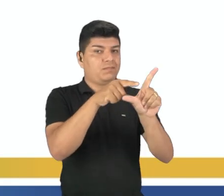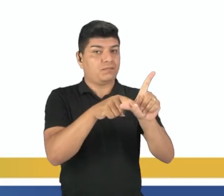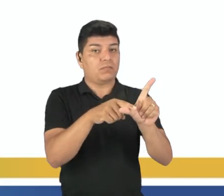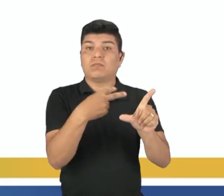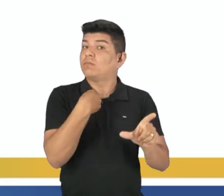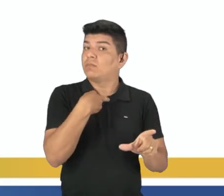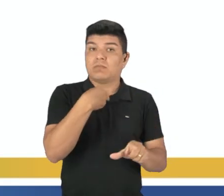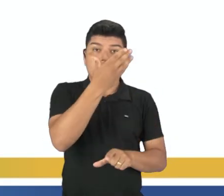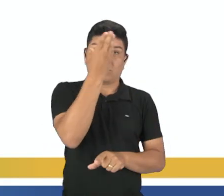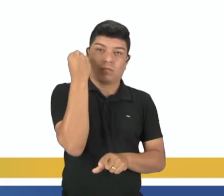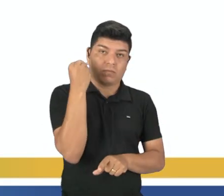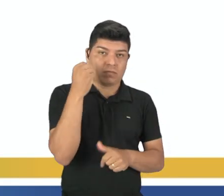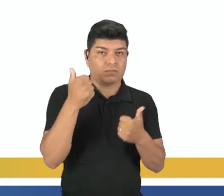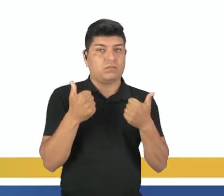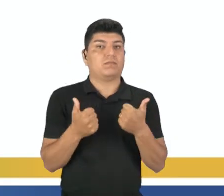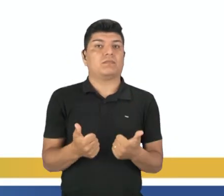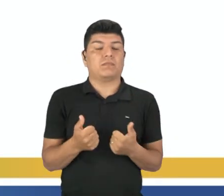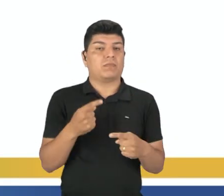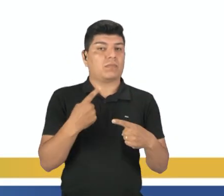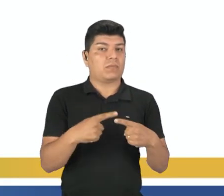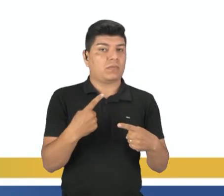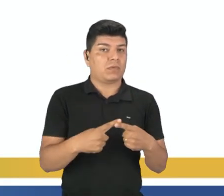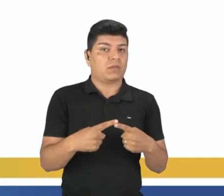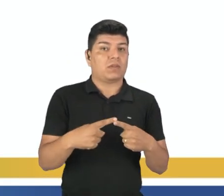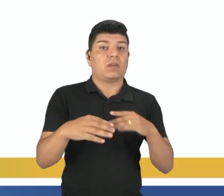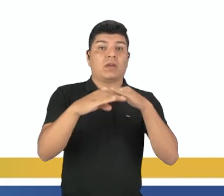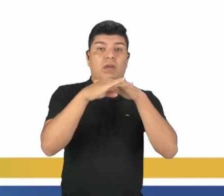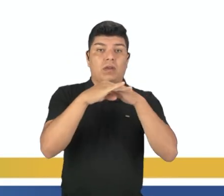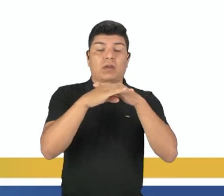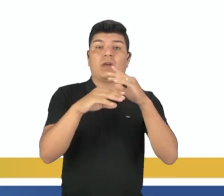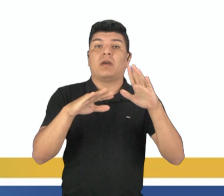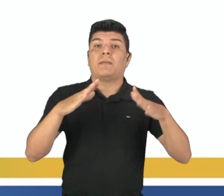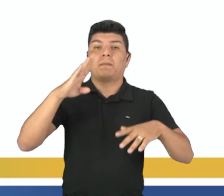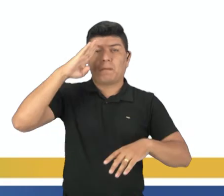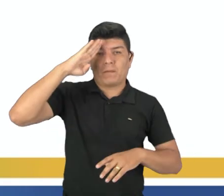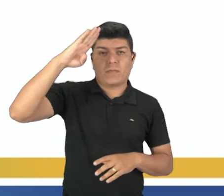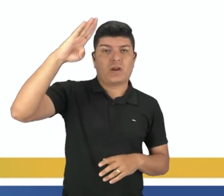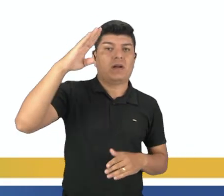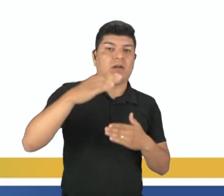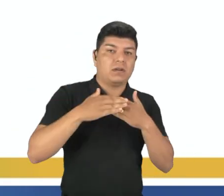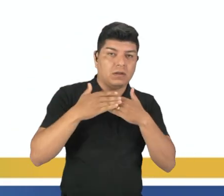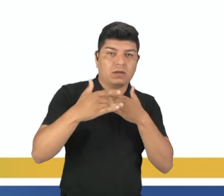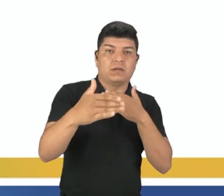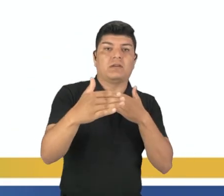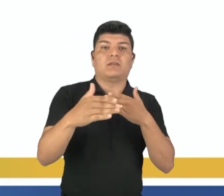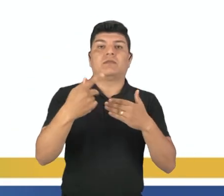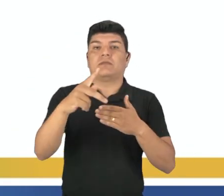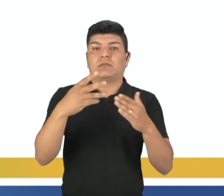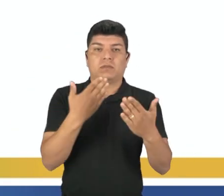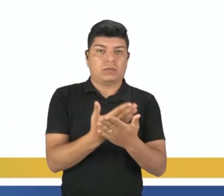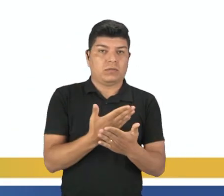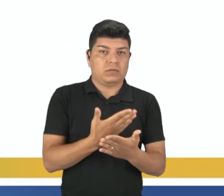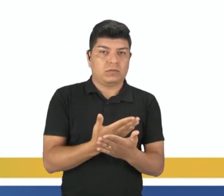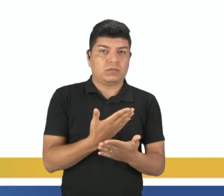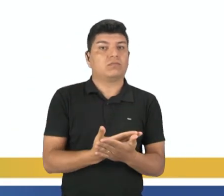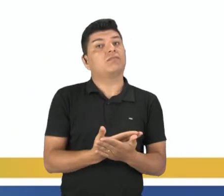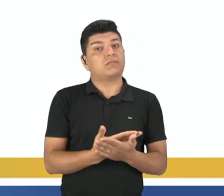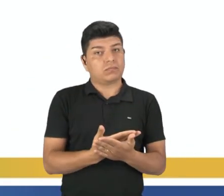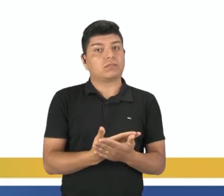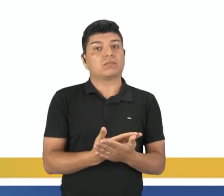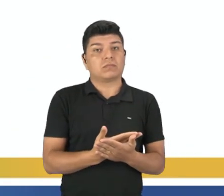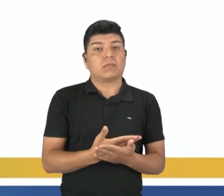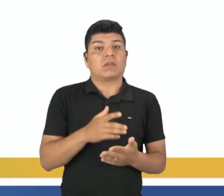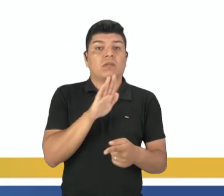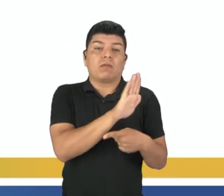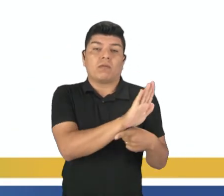não pode esquecer disso, viu? Porque essa igualdade aí vai ser fundamental daqui para frente nos seus estudos, né? Porque